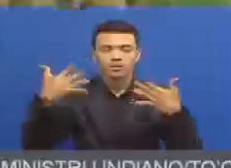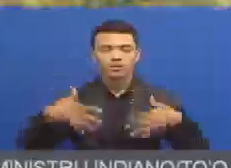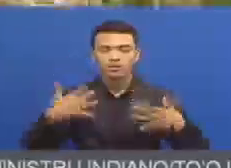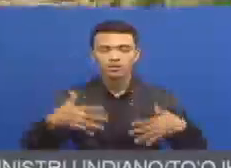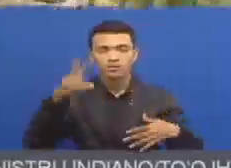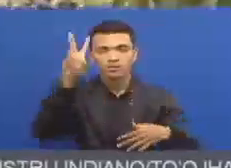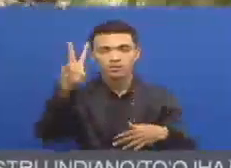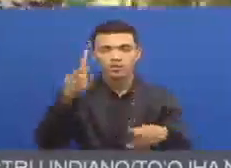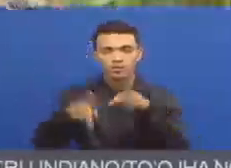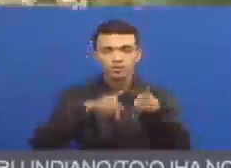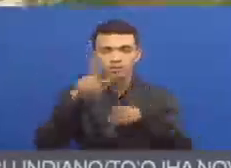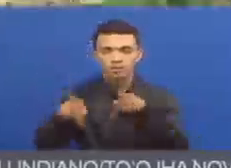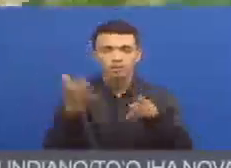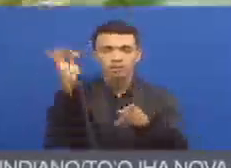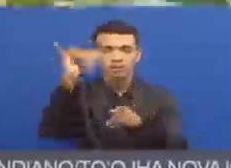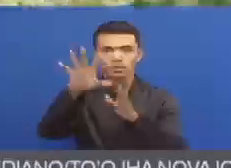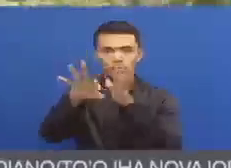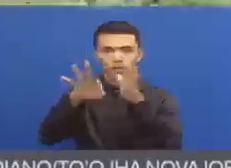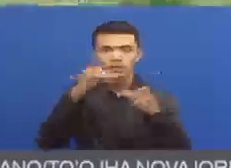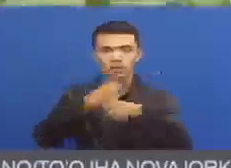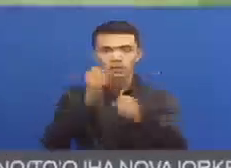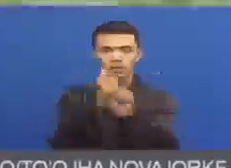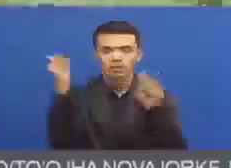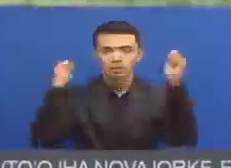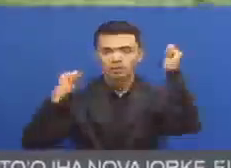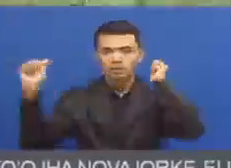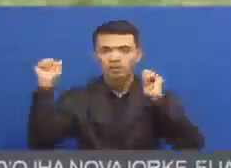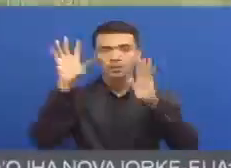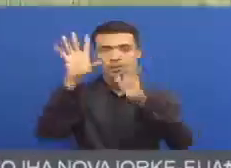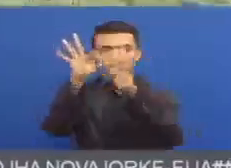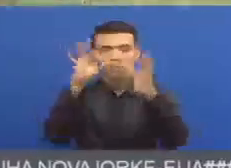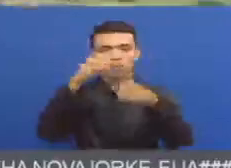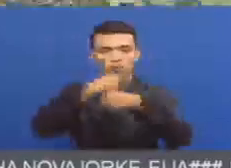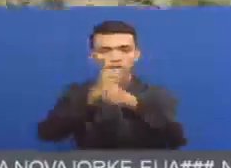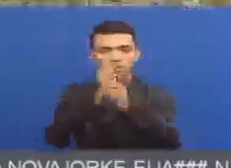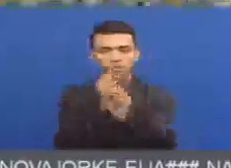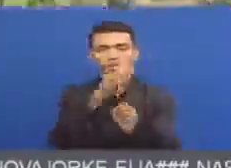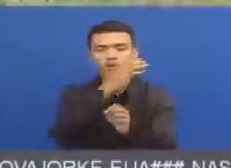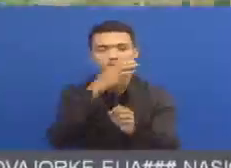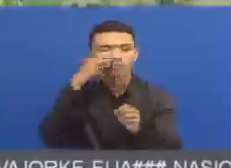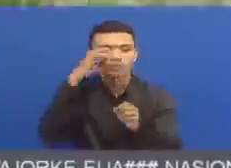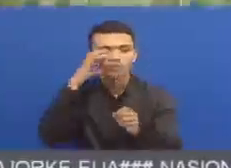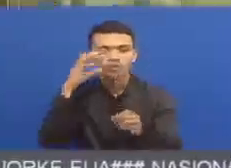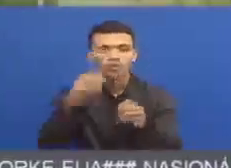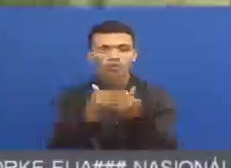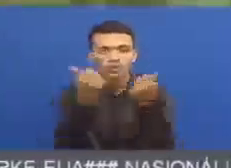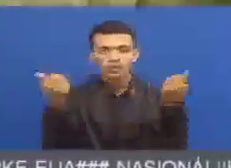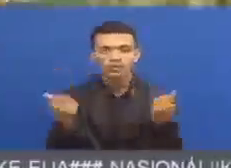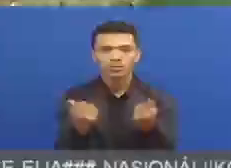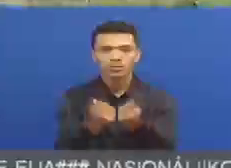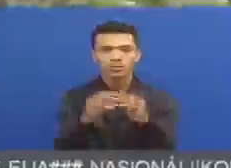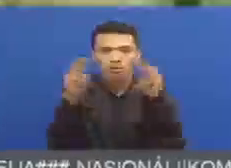na comunidade Sirahetan. Bangira halau relatividade com o café e a toos nebelocaliza e a área Lequice. Suco